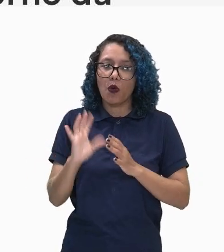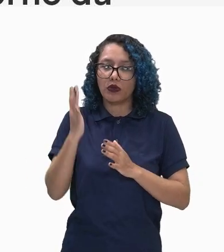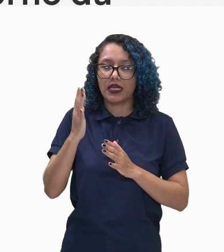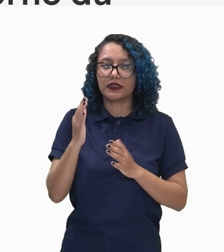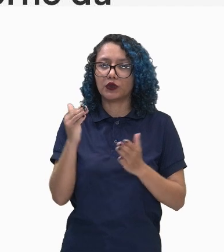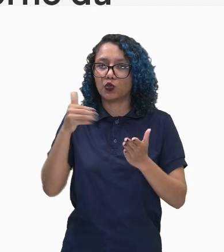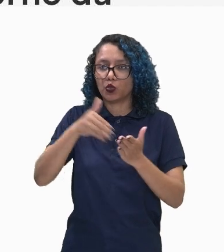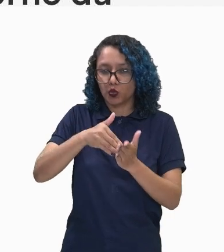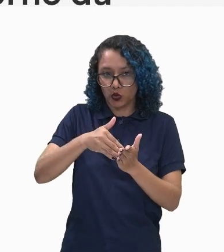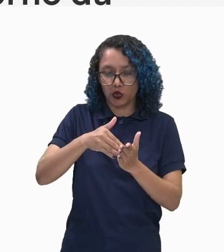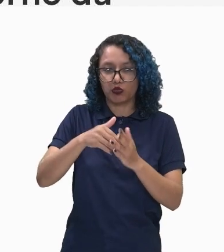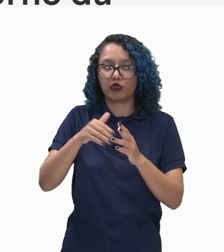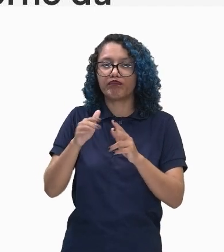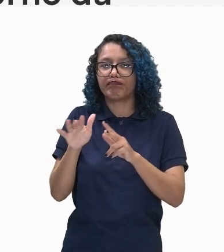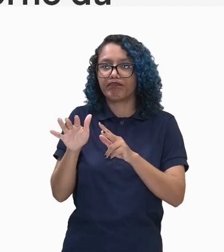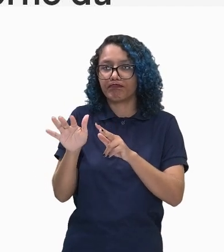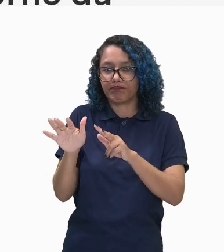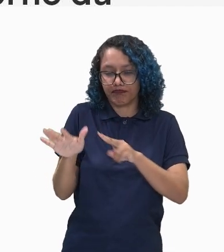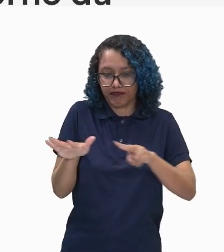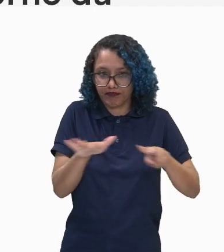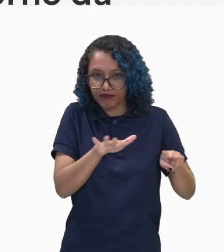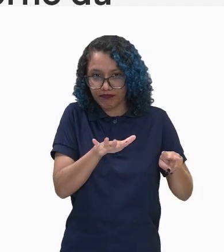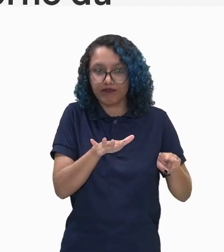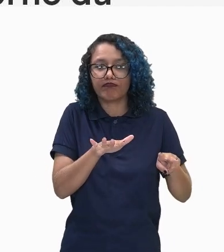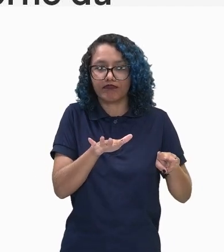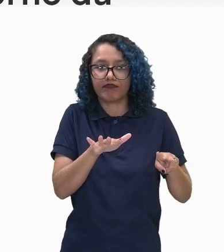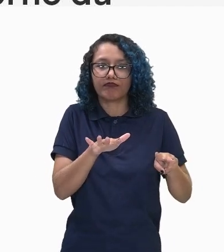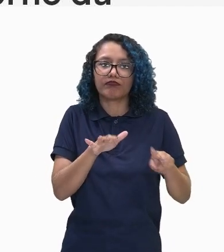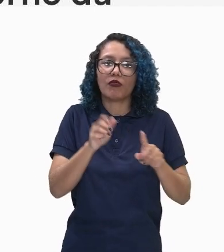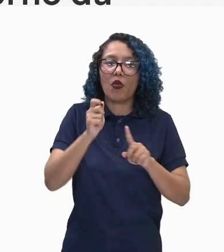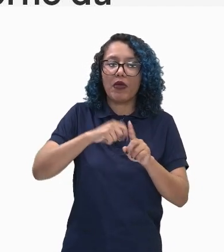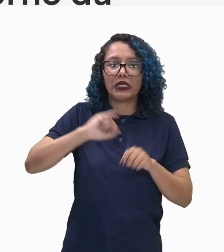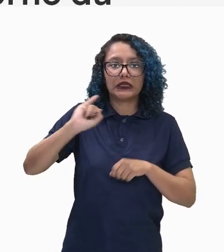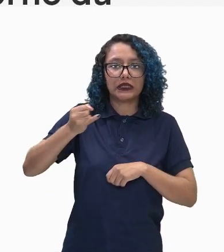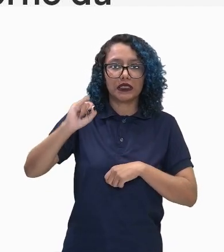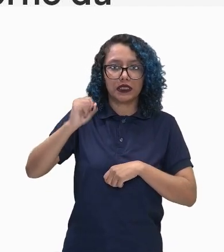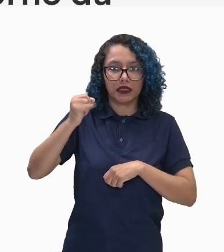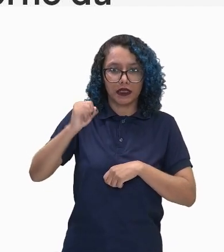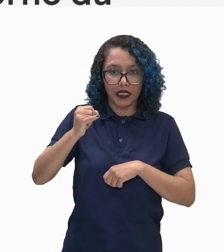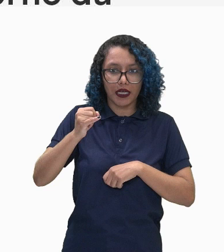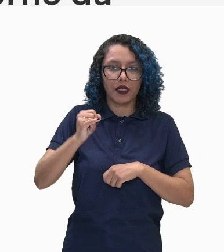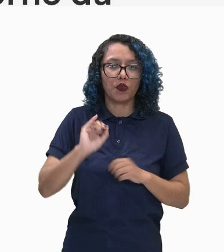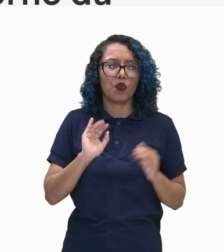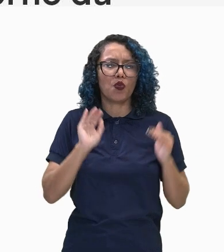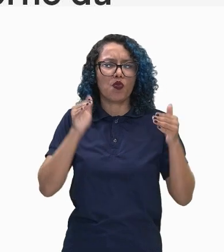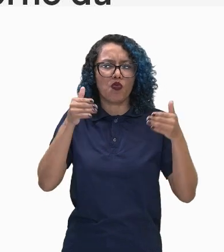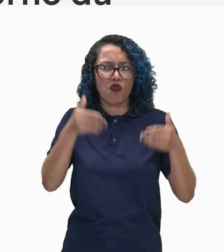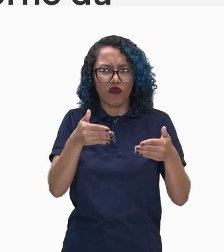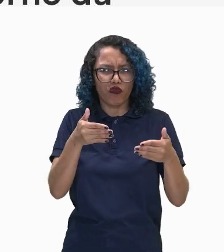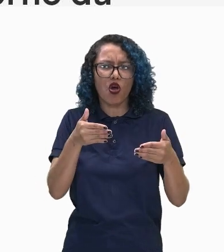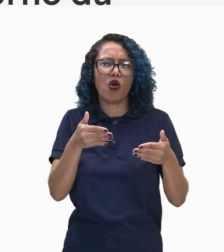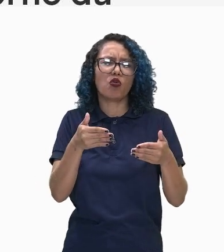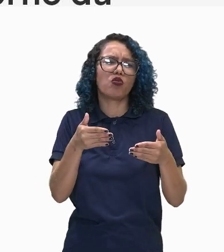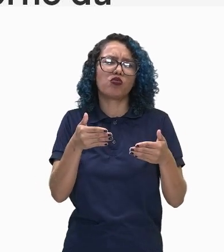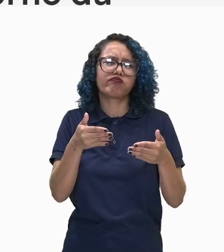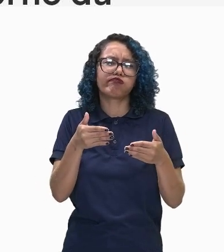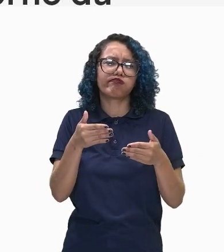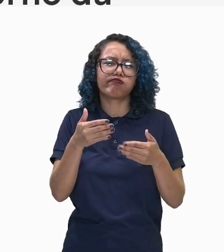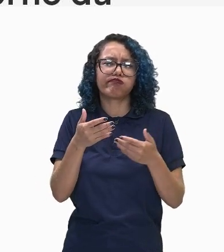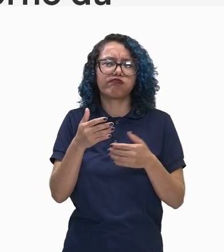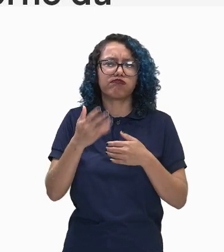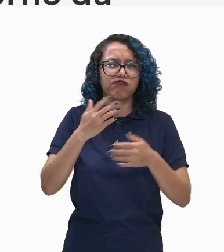semana de janeiro. É uma celebração anual de biodiversidade e cultura amazônica. O festival